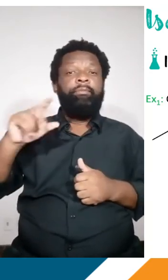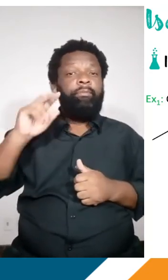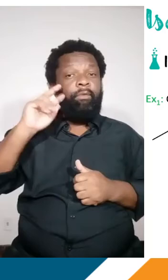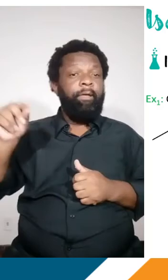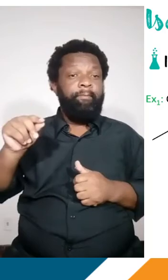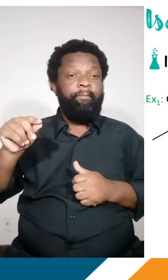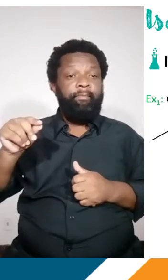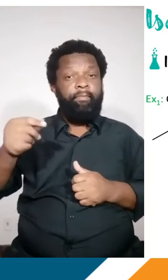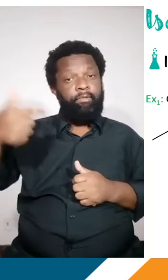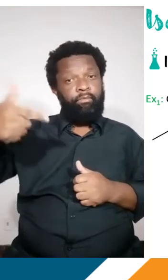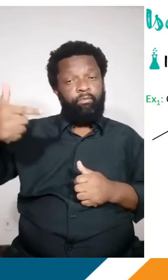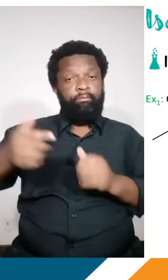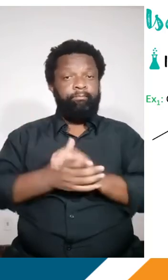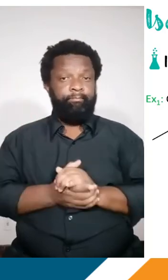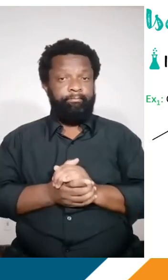1, 2.